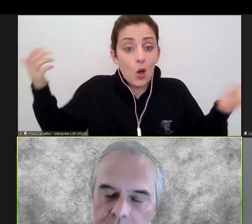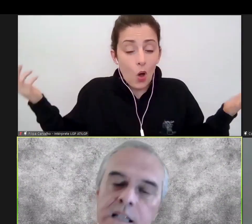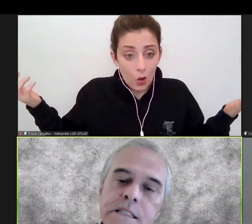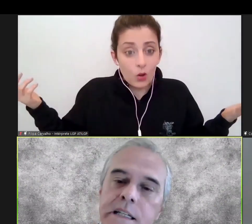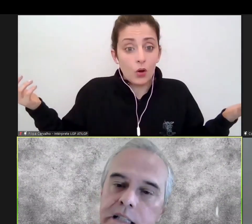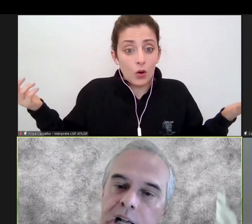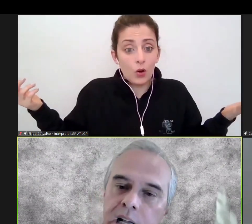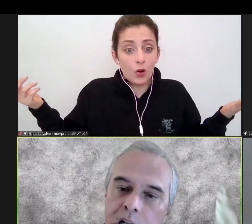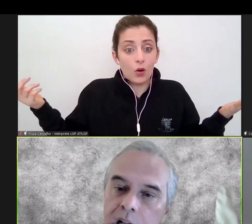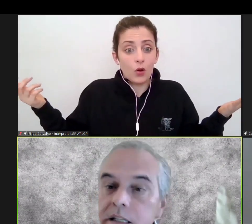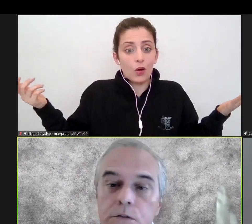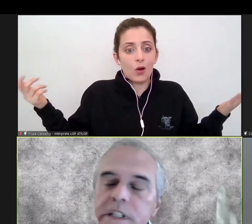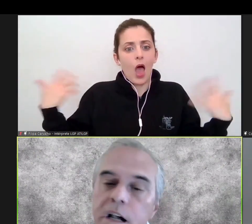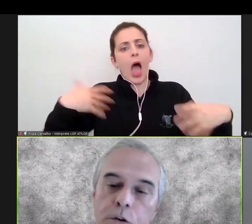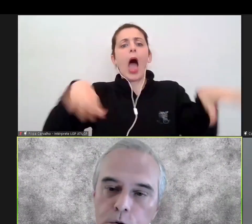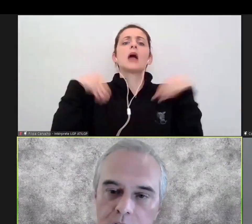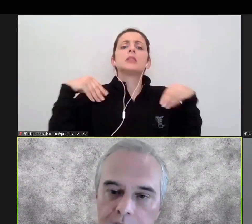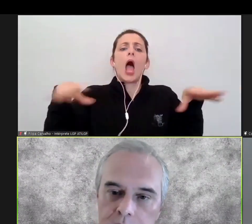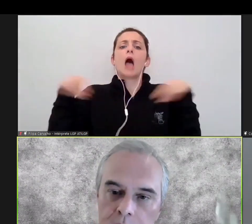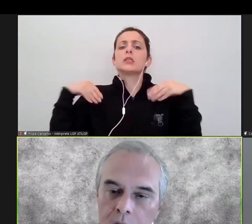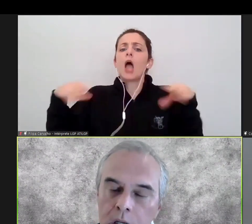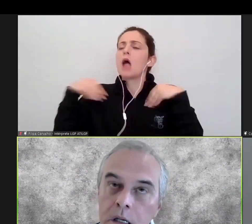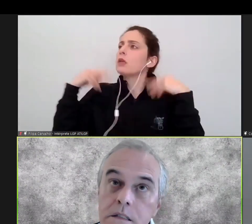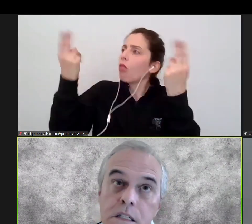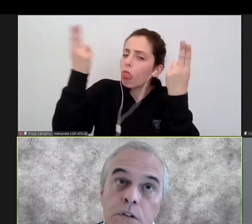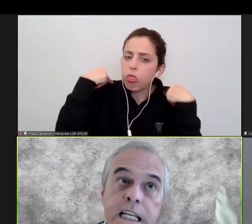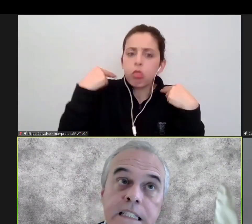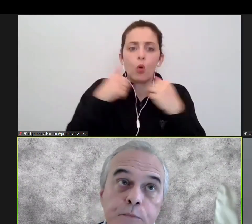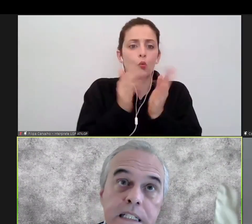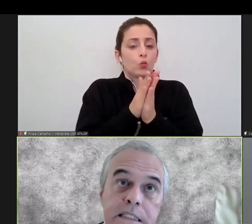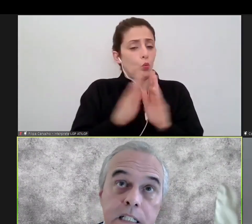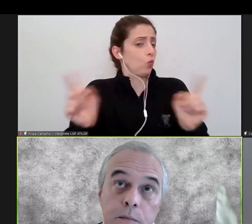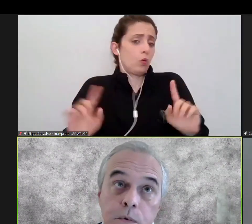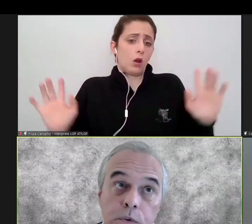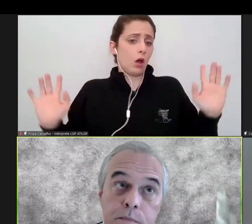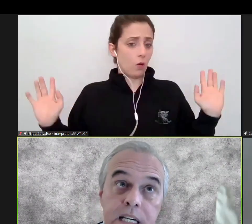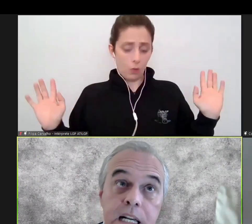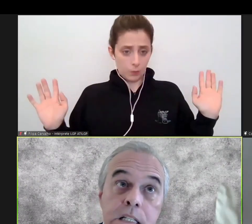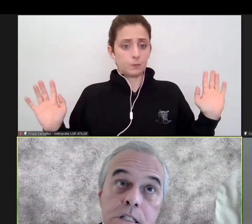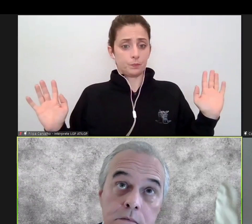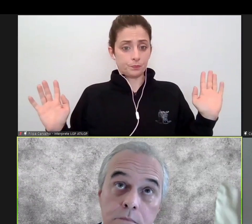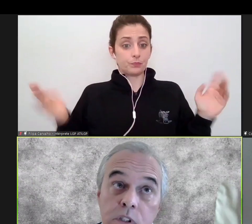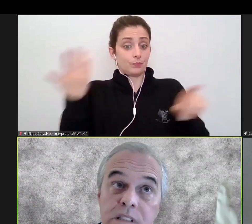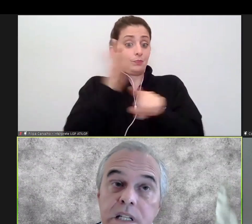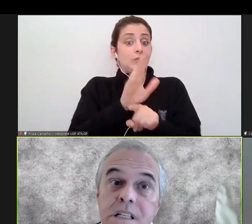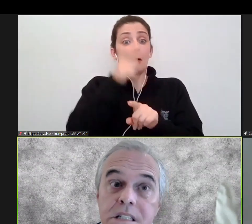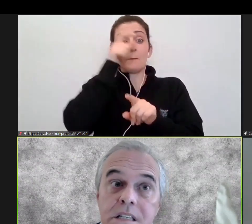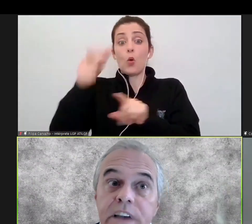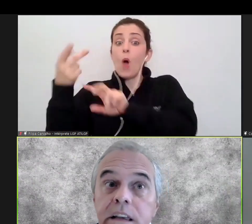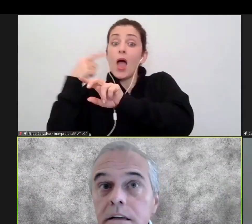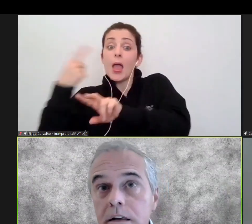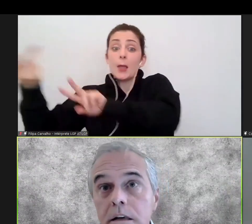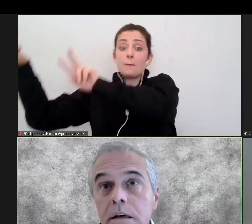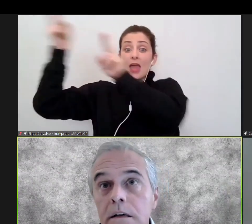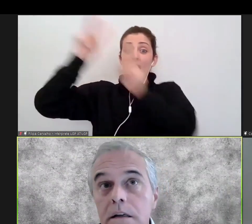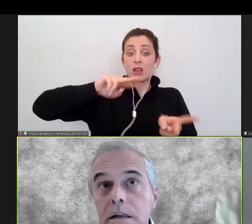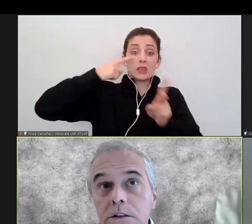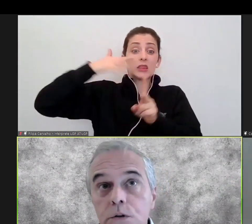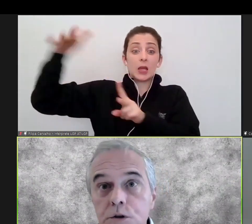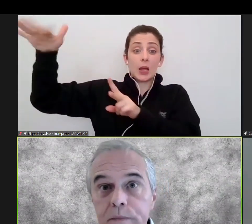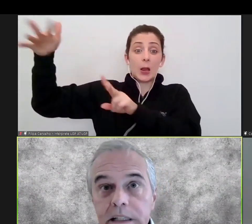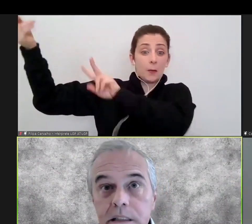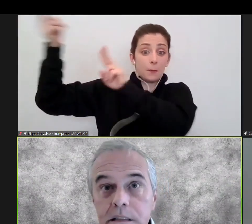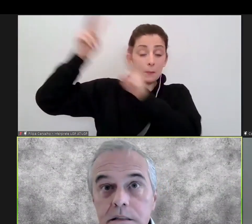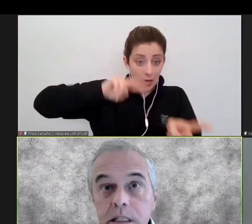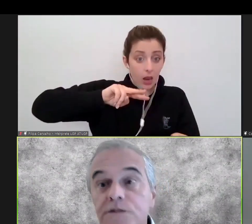necessariamente aceitar aquilo que é colocado. Isso acontece, por exemplo, com imigrantes, muitos imigrantes que vêm de